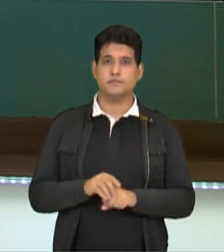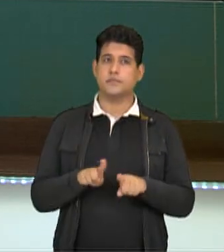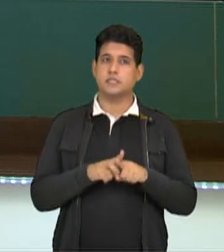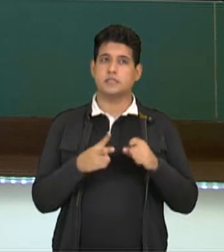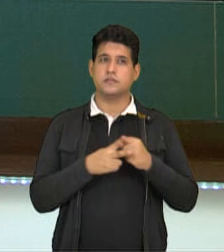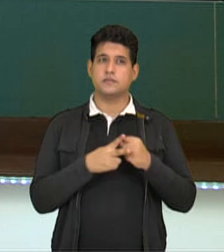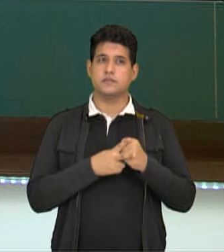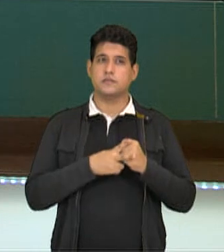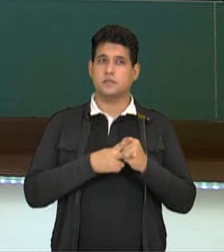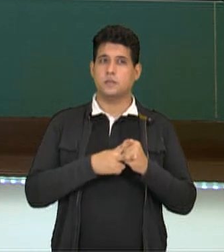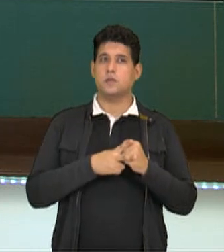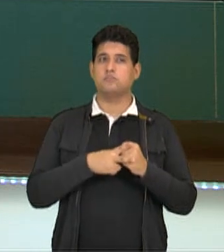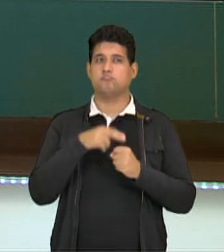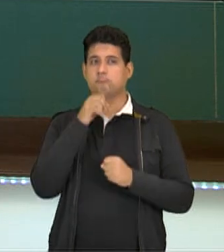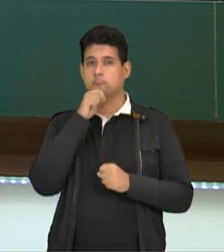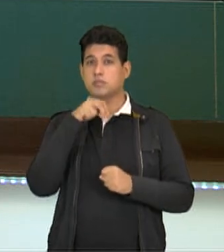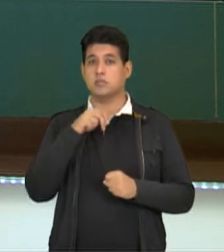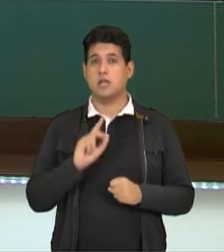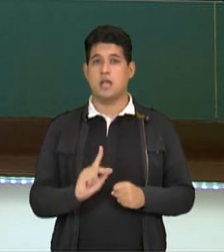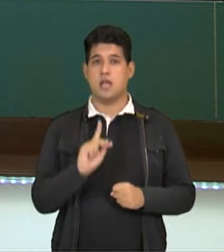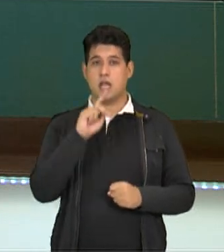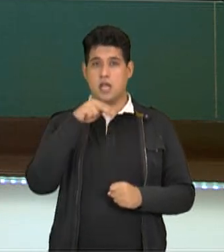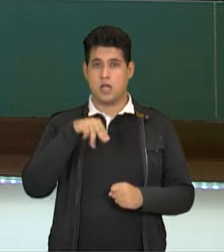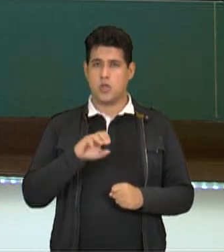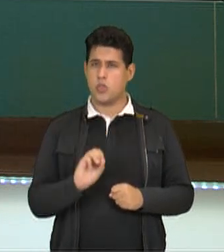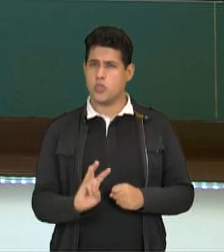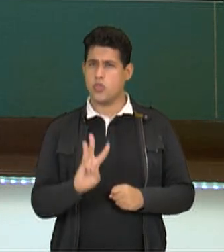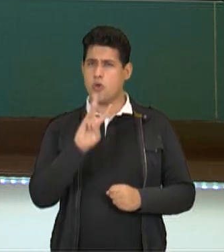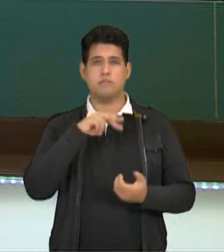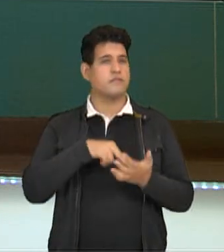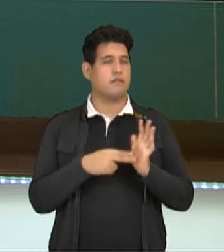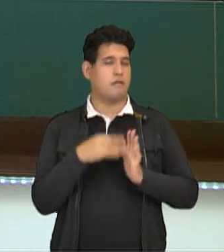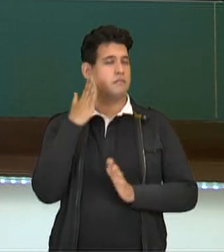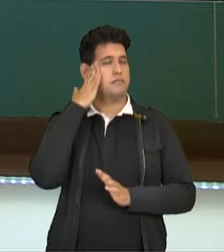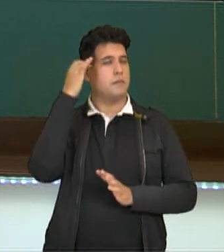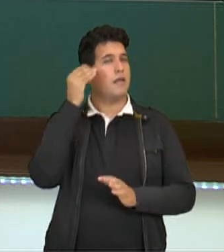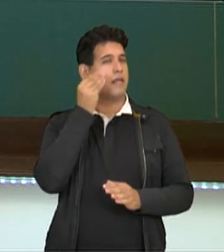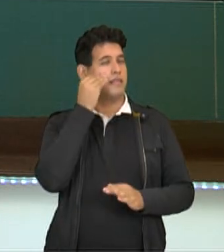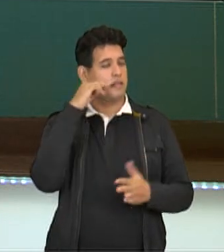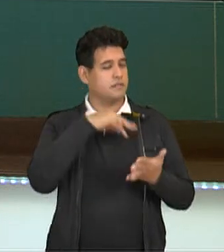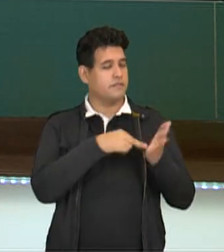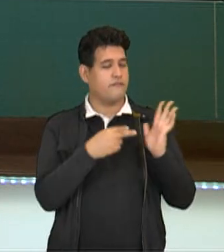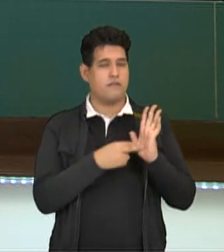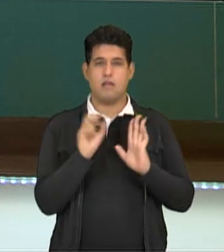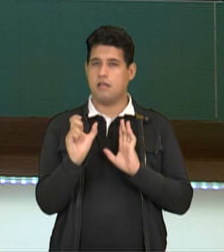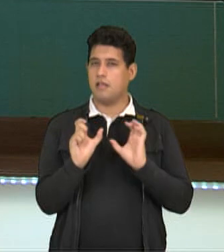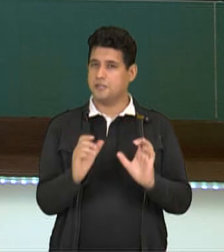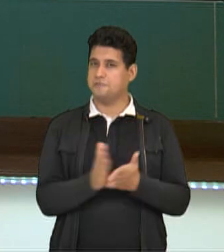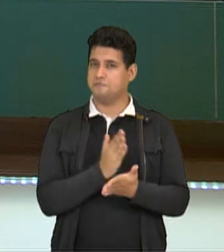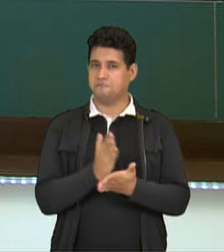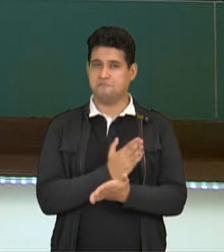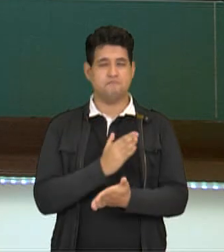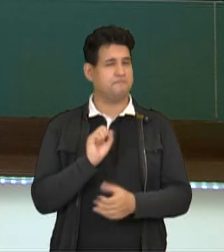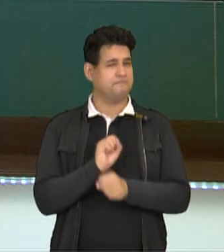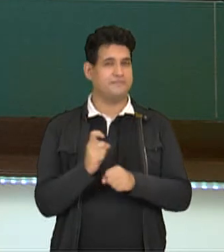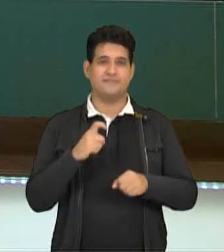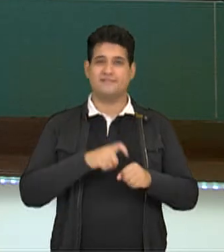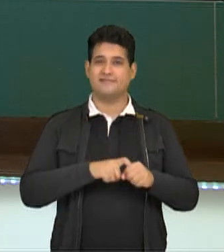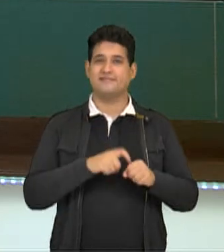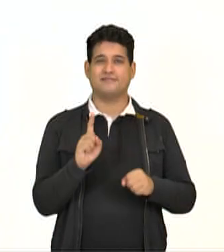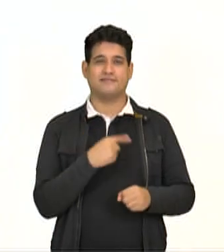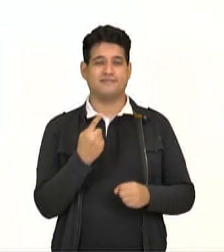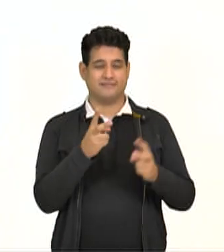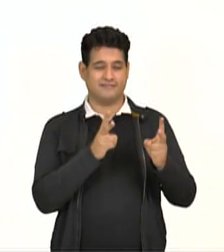é saber. Então, agora, tente aí colocar o significado dessa citação no seu caderno. Eu já volto para a